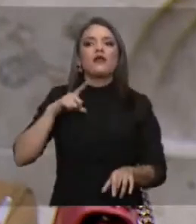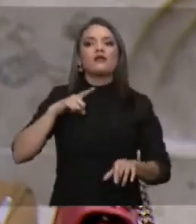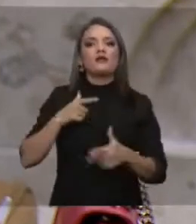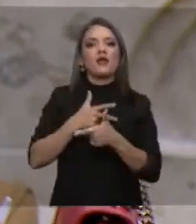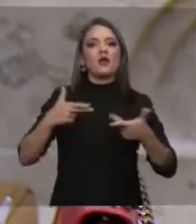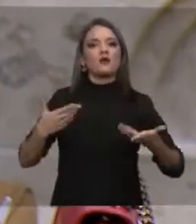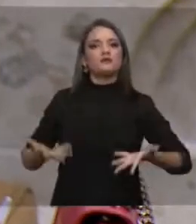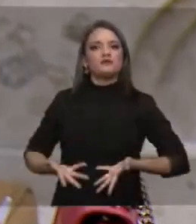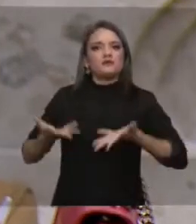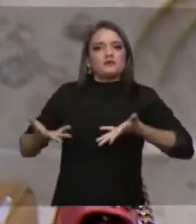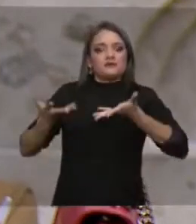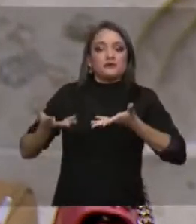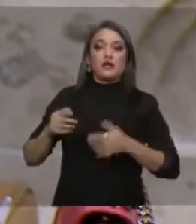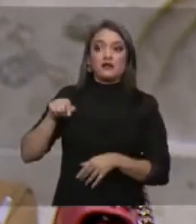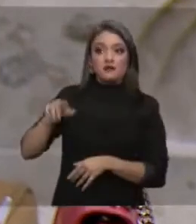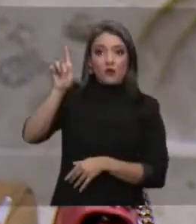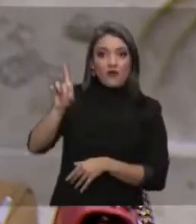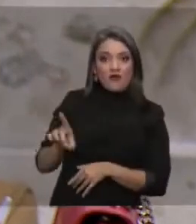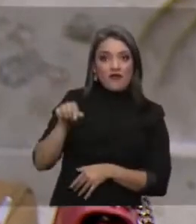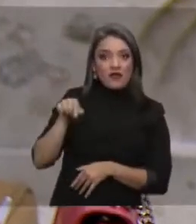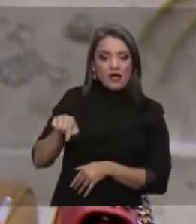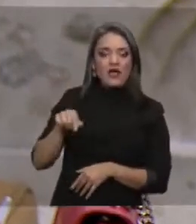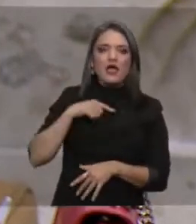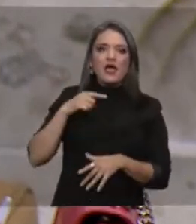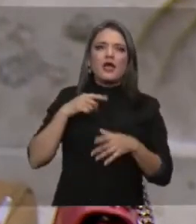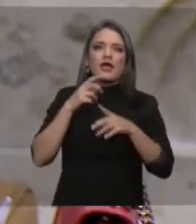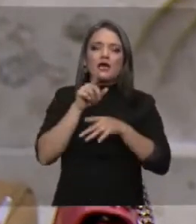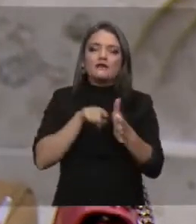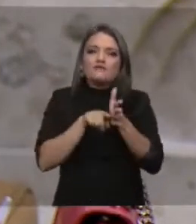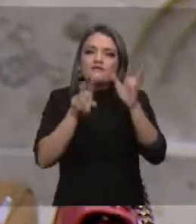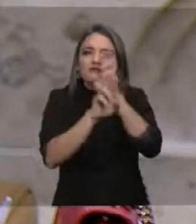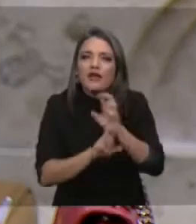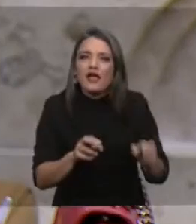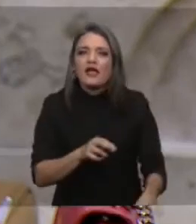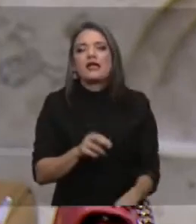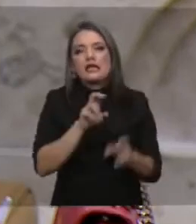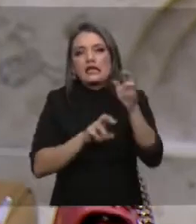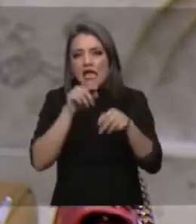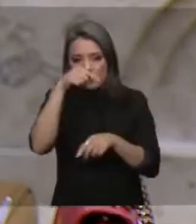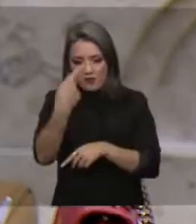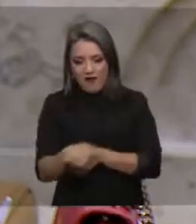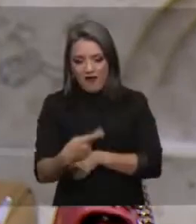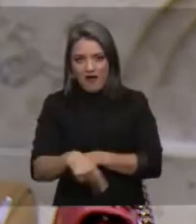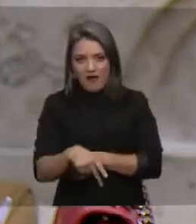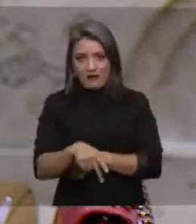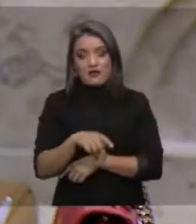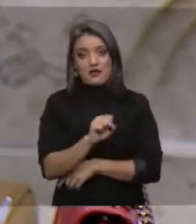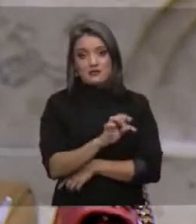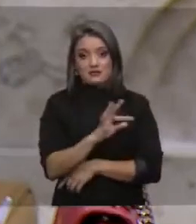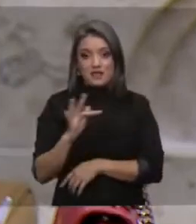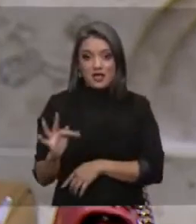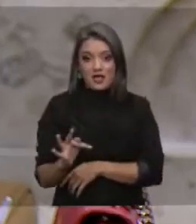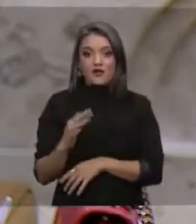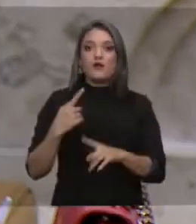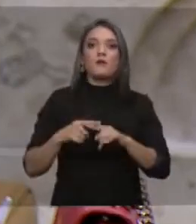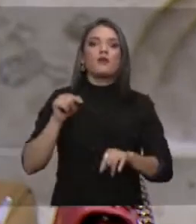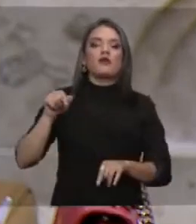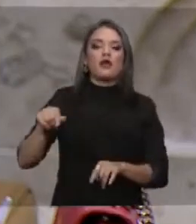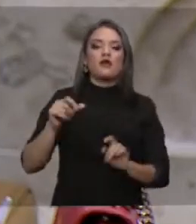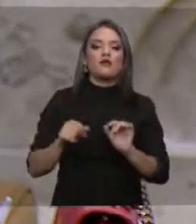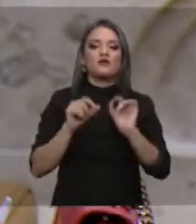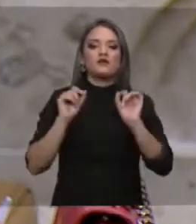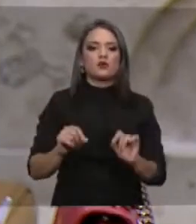O denunciado figurava como investigado em inquérito que tramita nesta corte por supostamente sustentar a